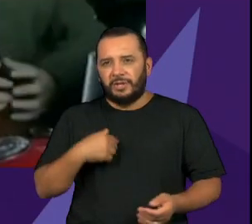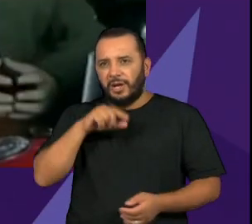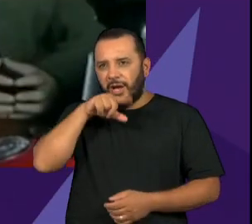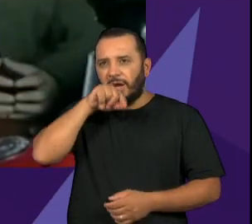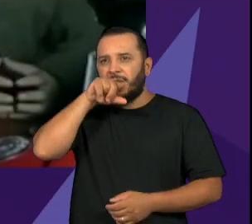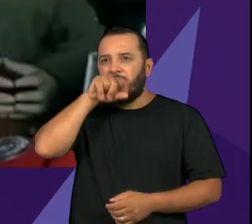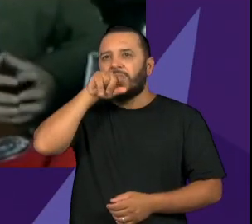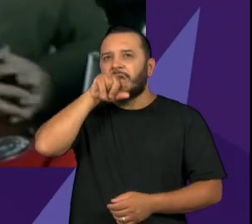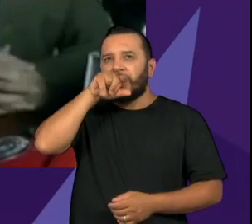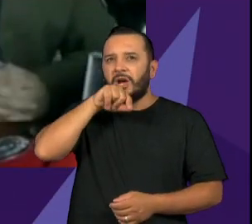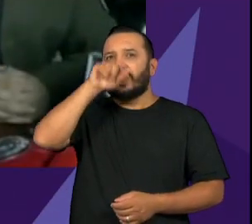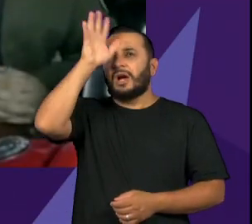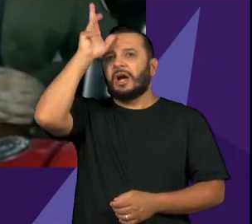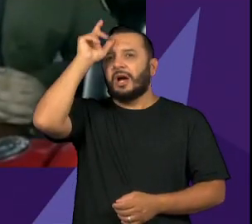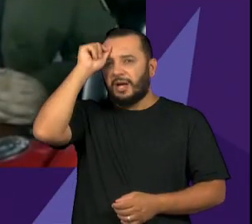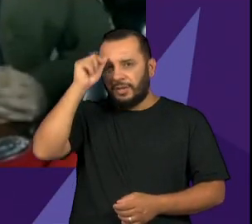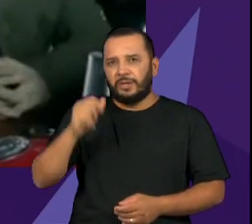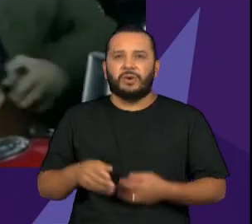Arabu?